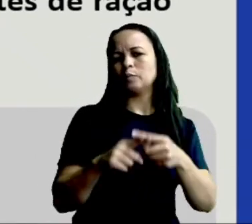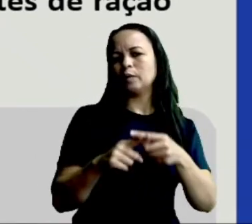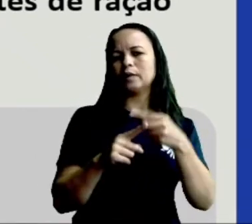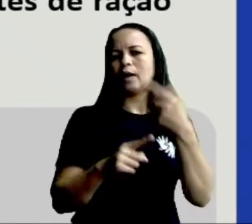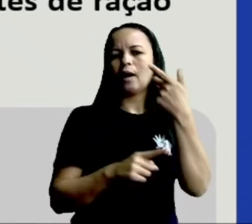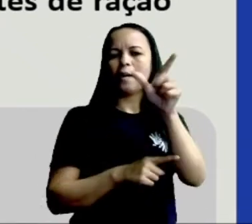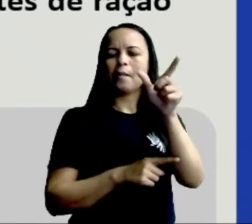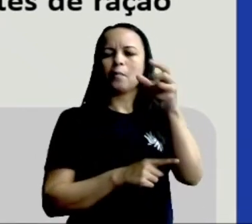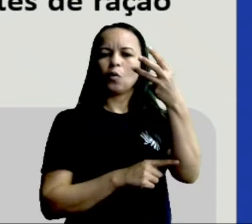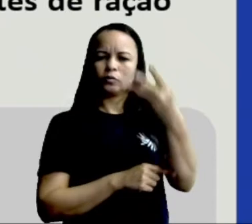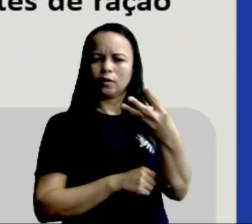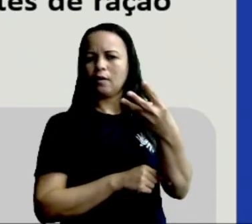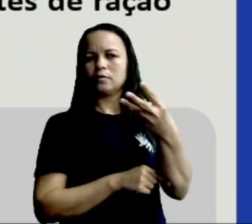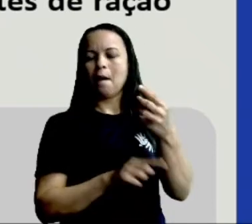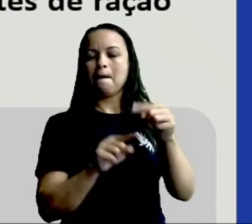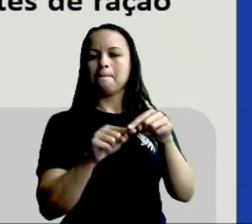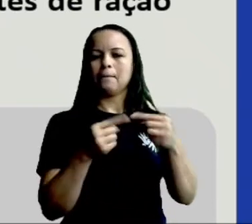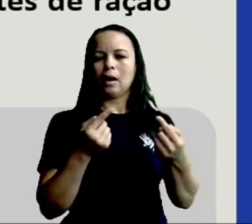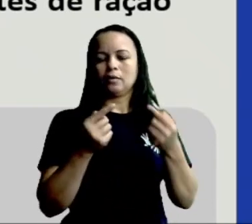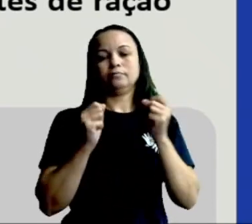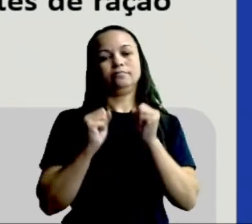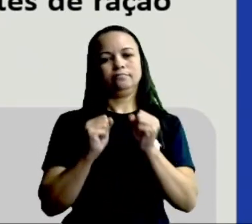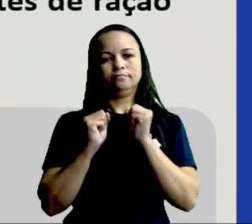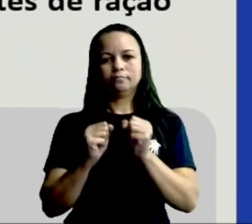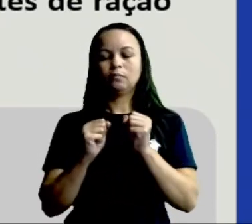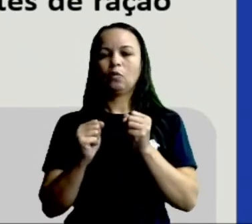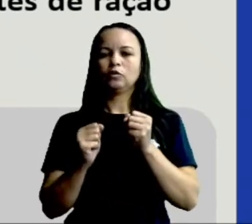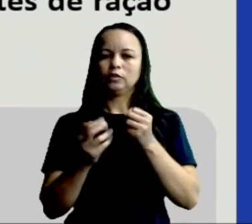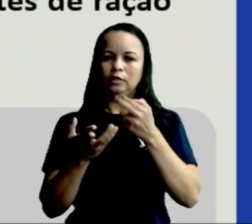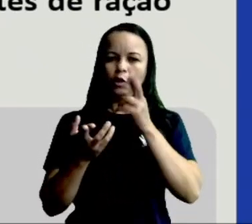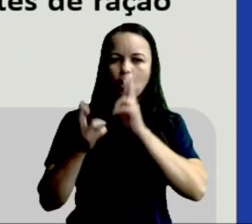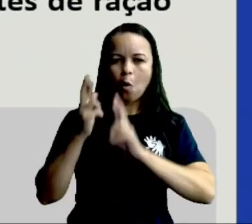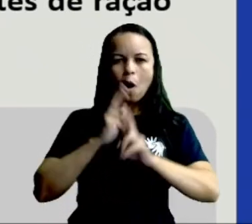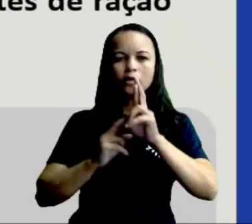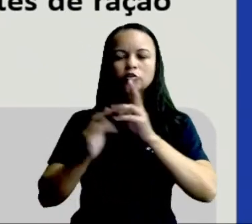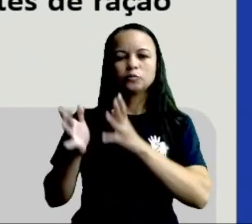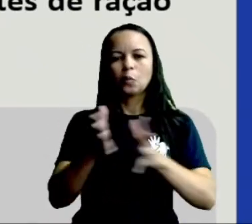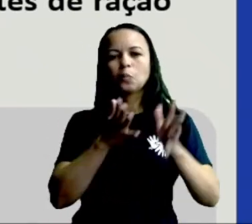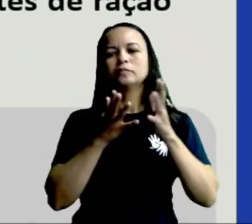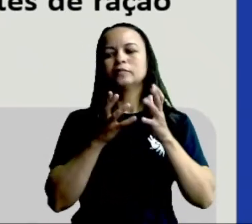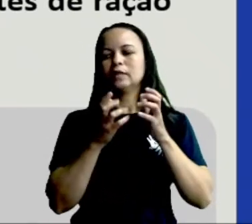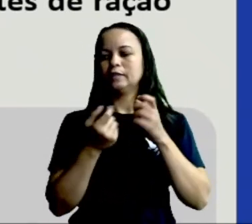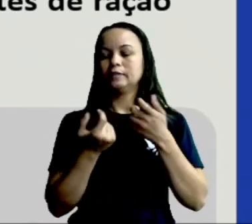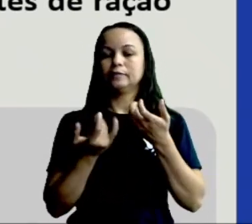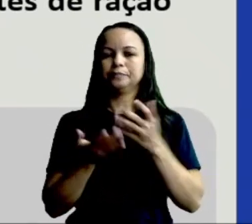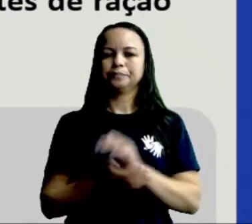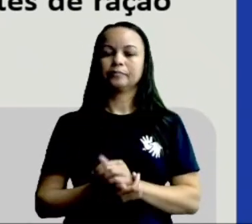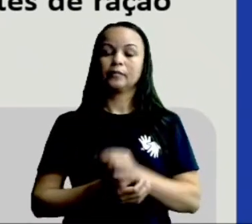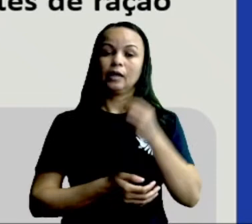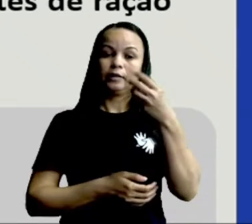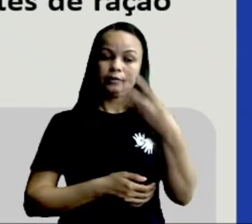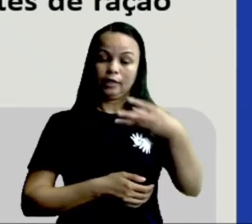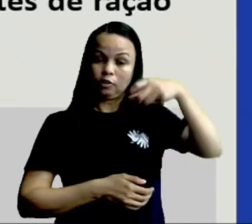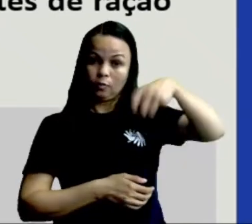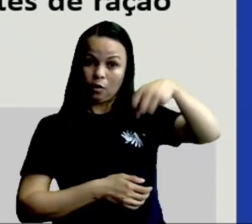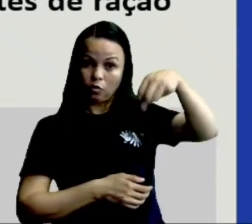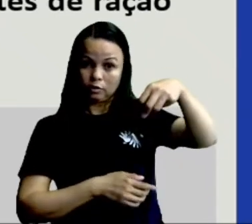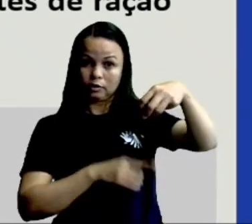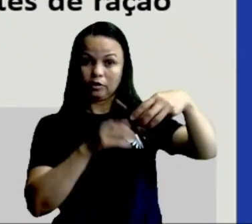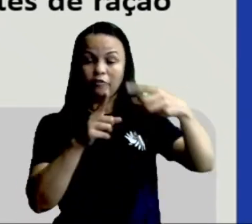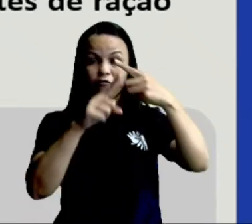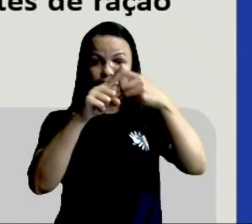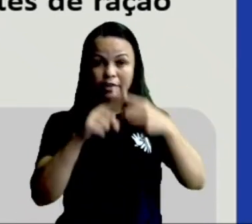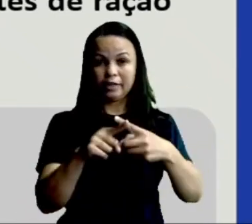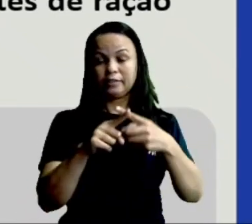3. Mas eu posso fazer aí essa correspondência da seguinte forma: 3 pacotes de ração